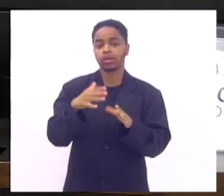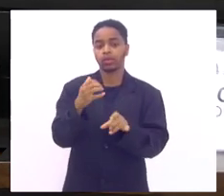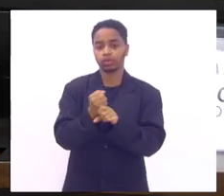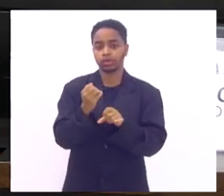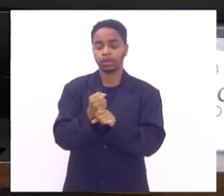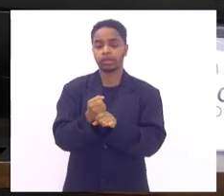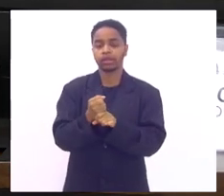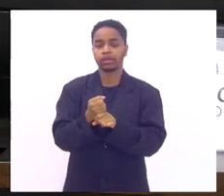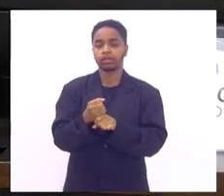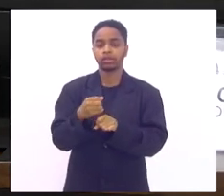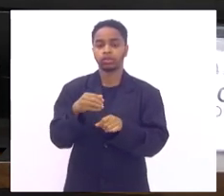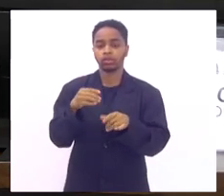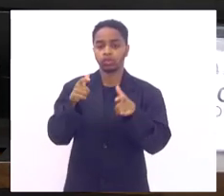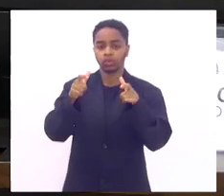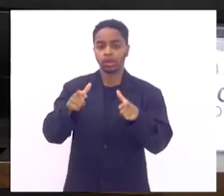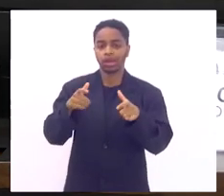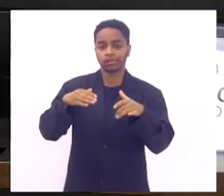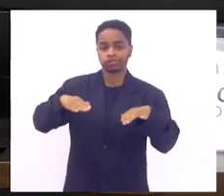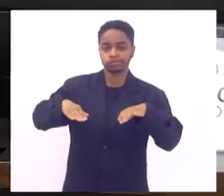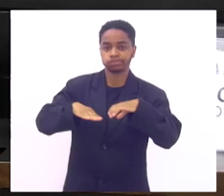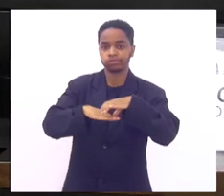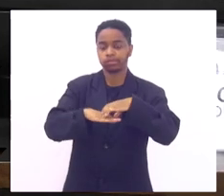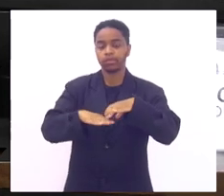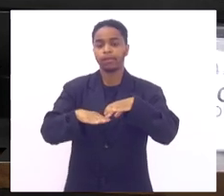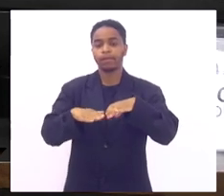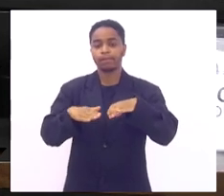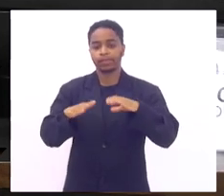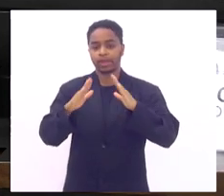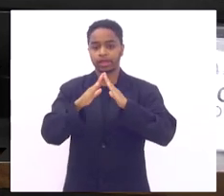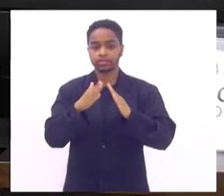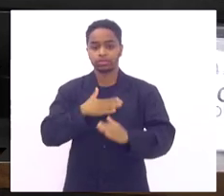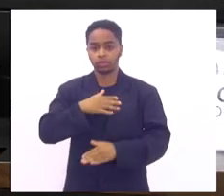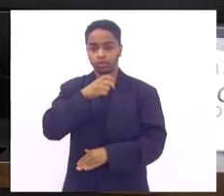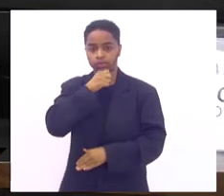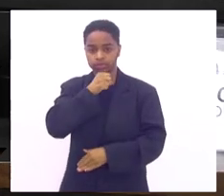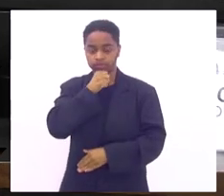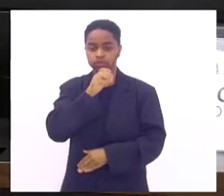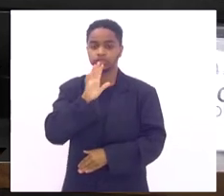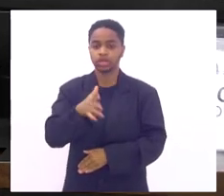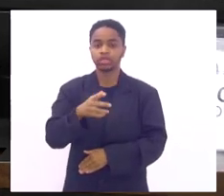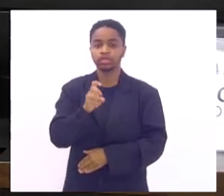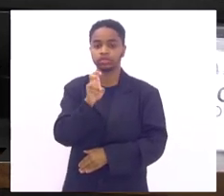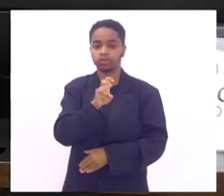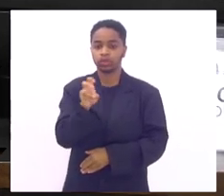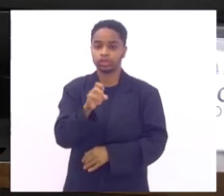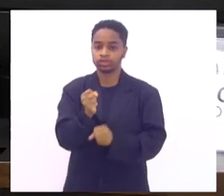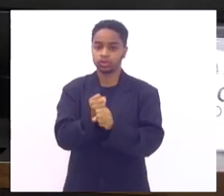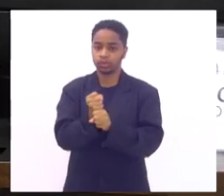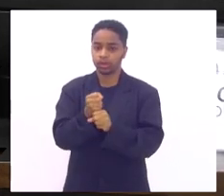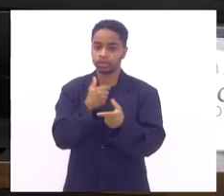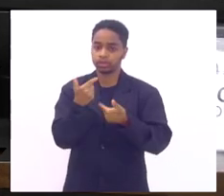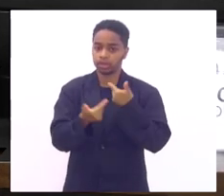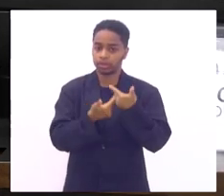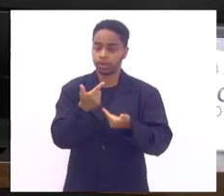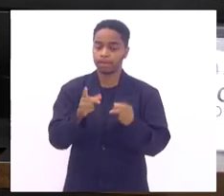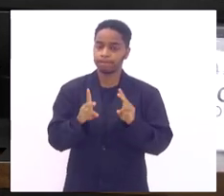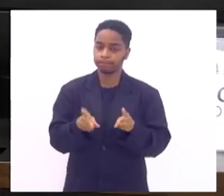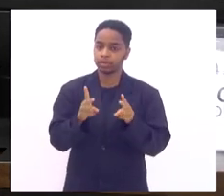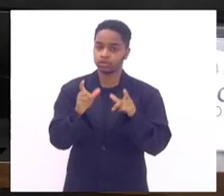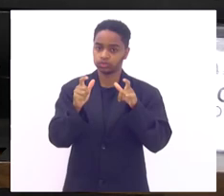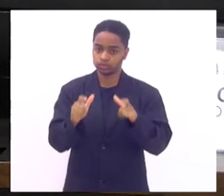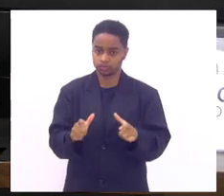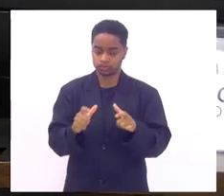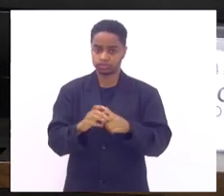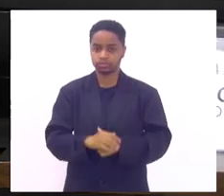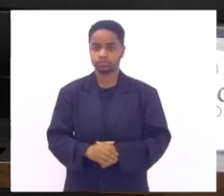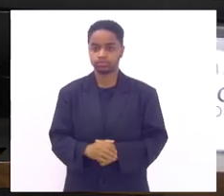meus avós, que é o mesmo lugar que a gente está estruturado até hoje. São 55 anos de trabalho e atuação.